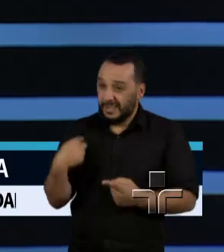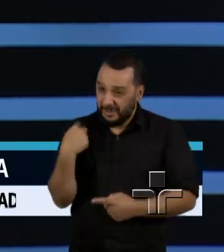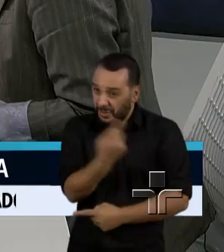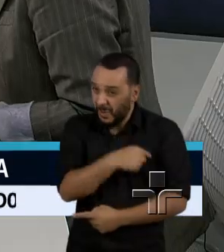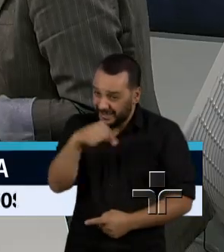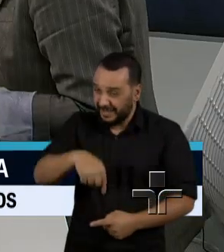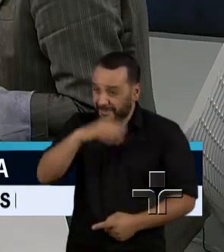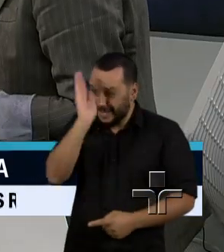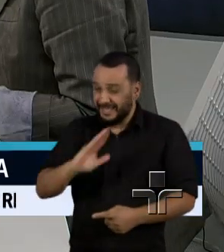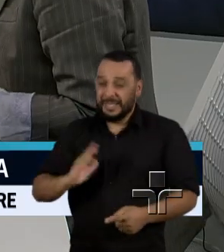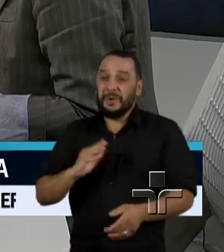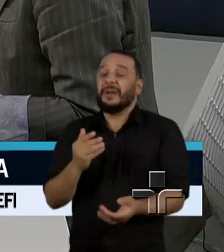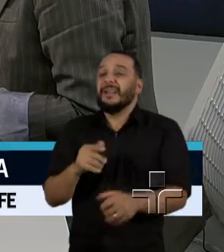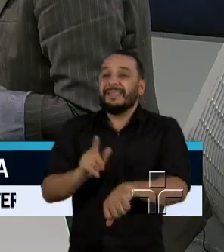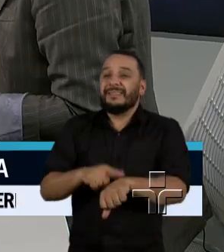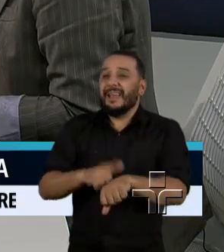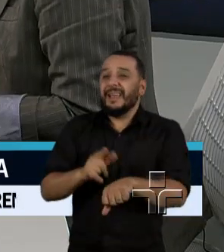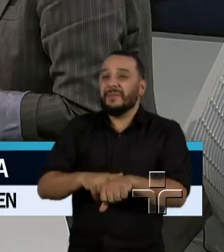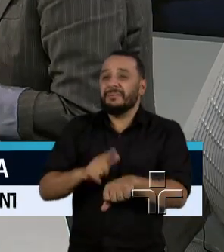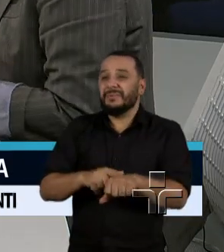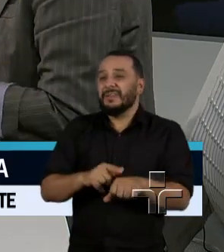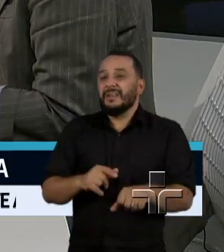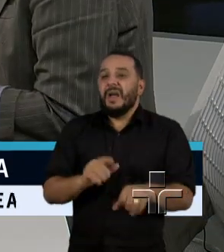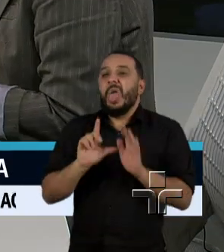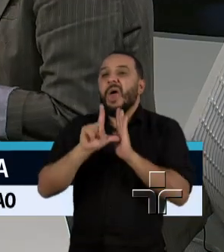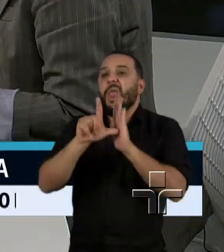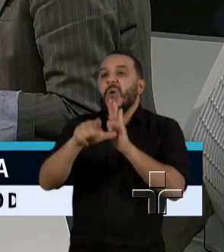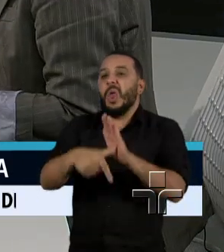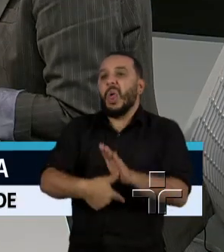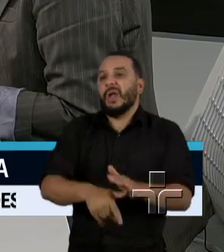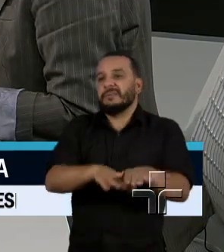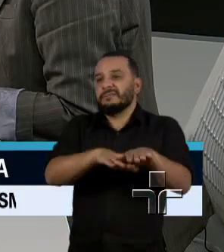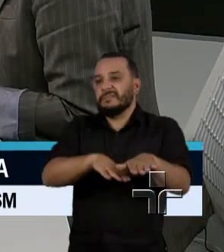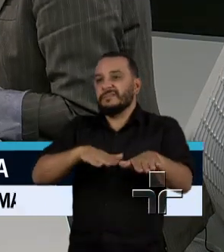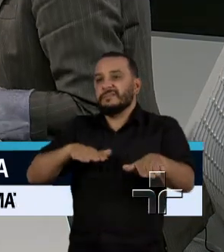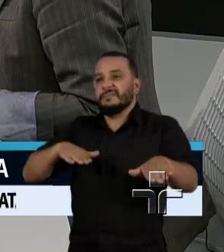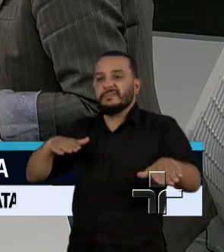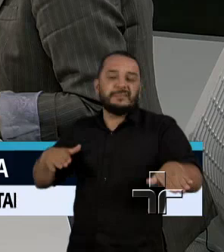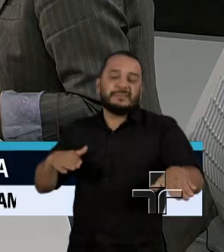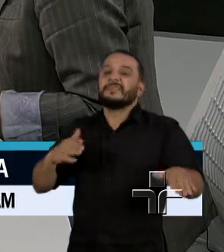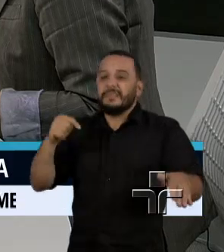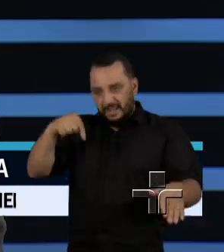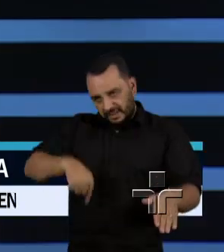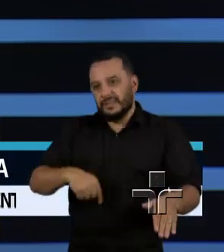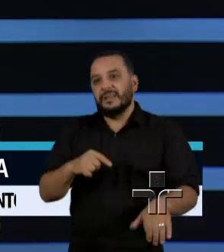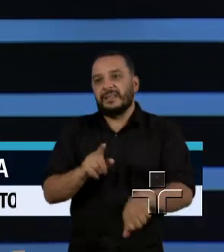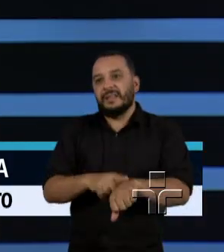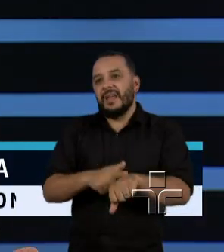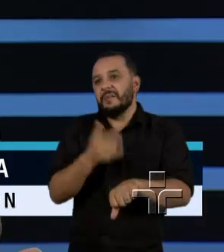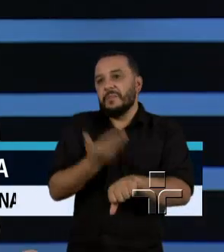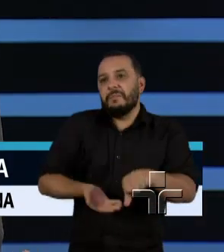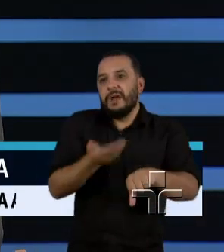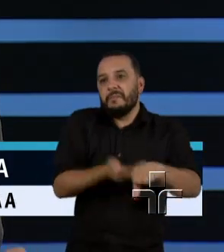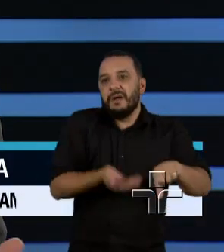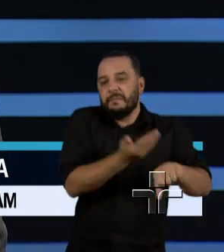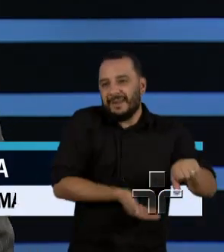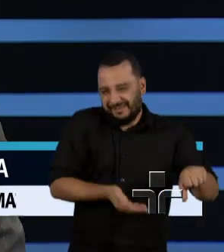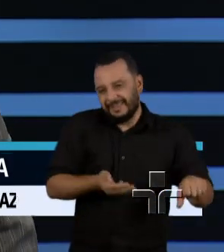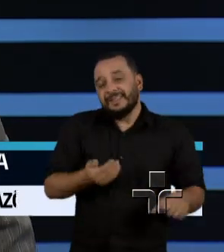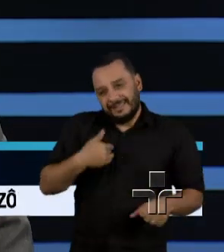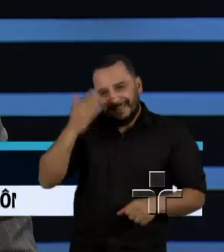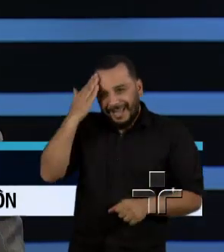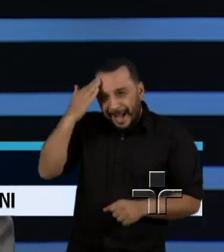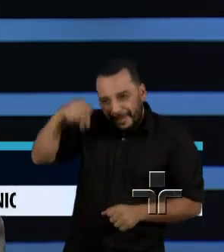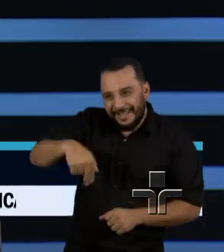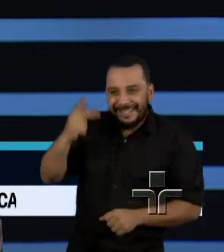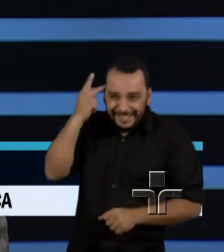no trânsito. Então, você conseguir fazer distâncias... Aqui em São Paulo, a gente sabe exatamente o que é isso, né? Você